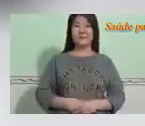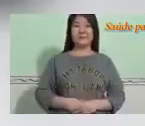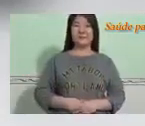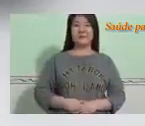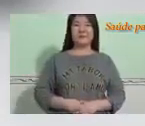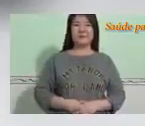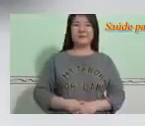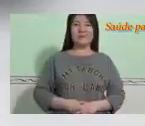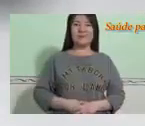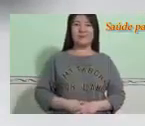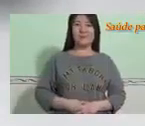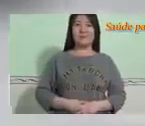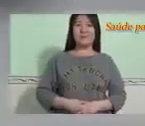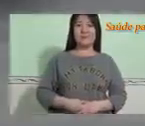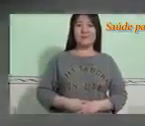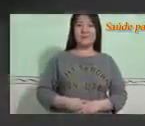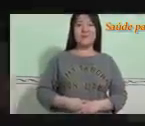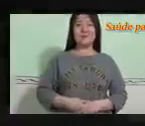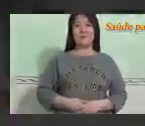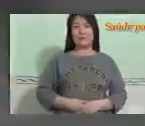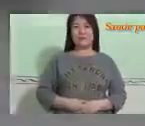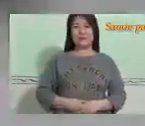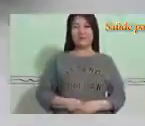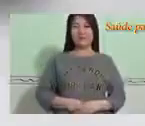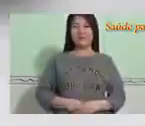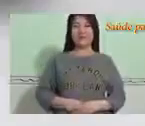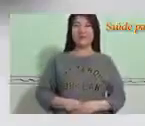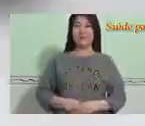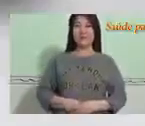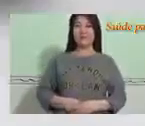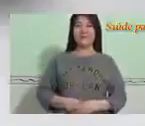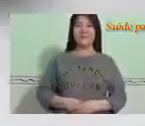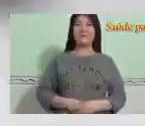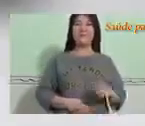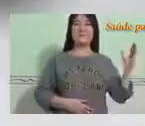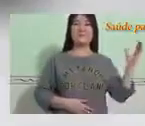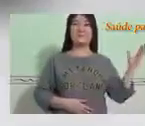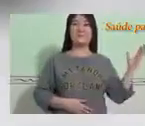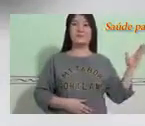Assim, perjeta é indicado para o tratamento do câncer da mama.